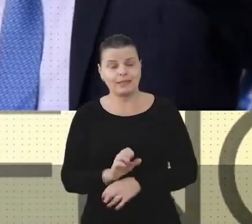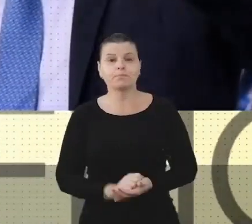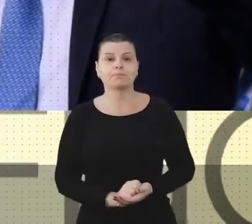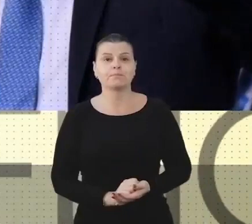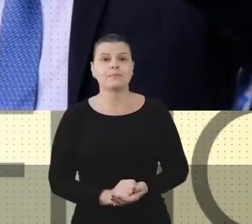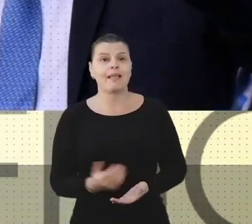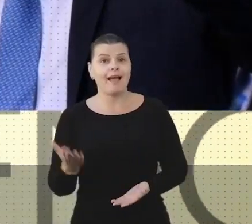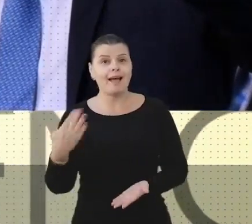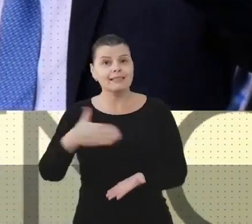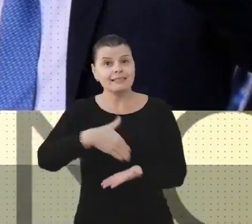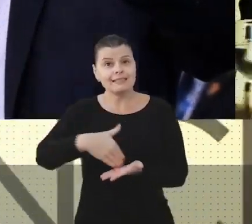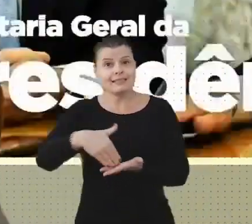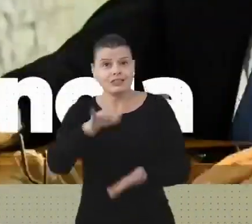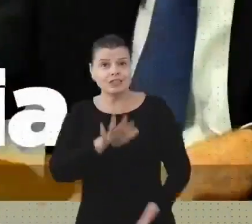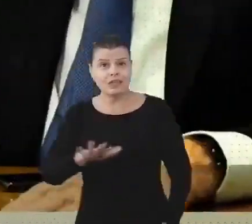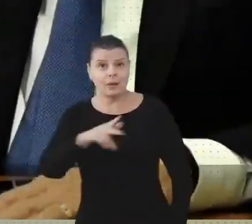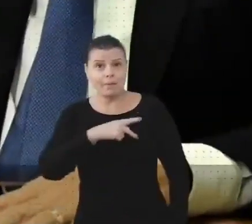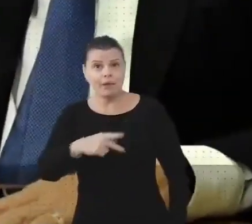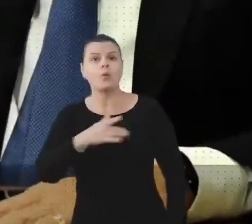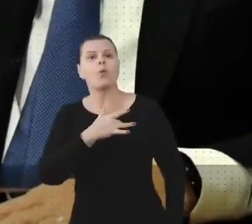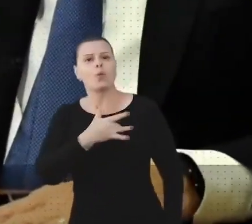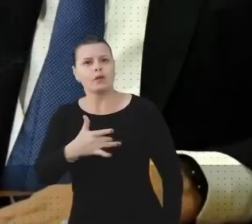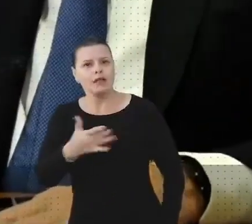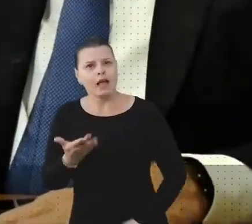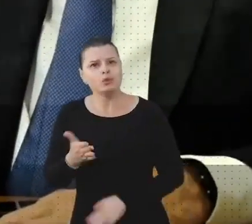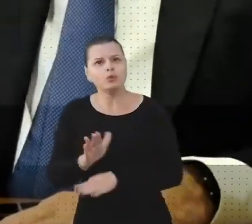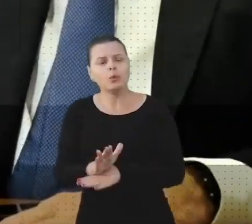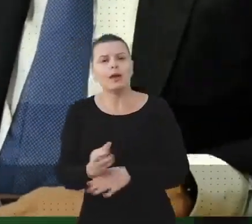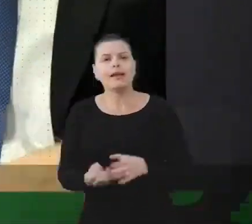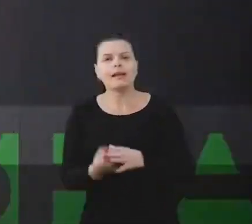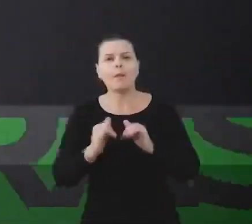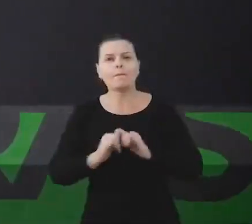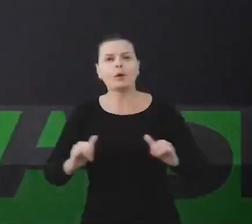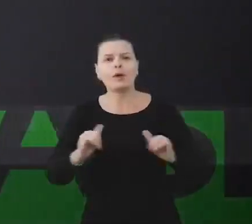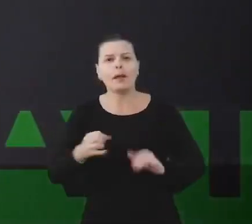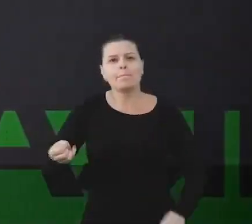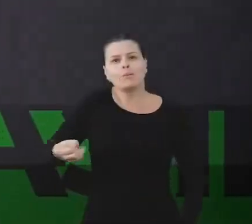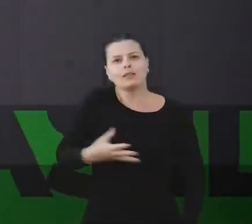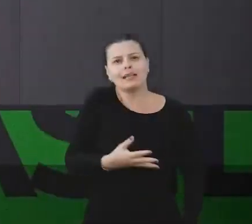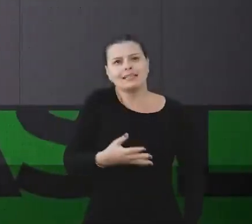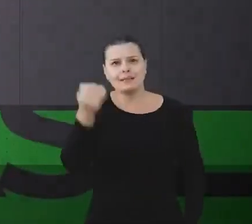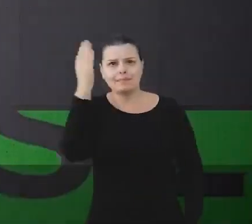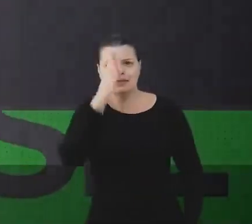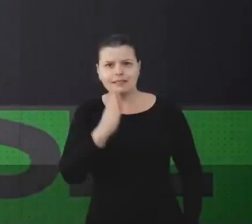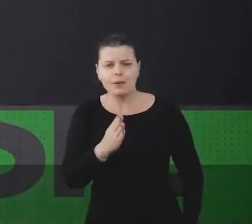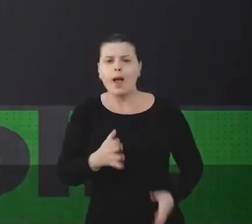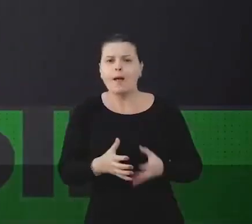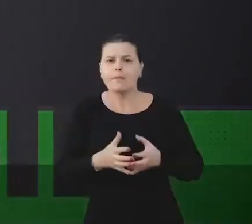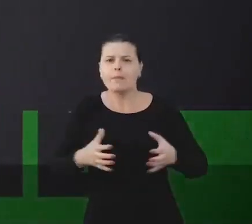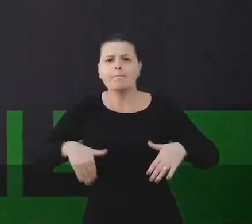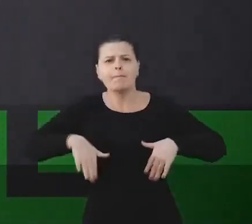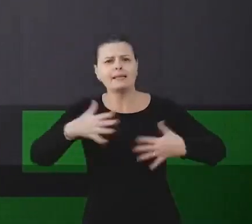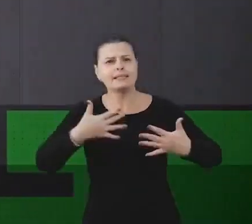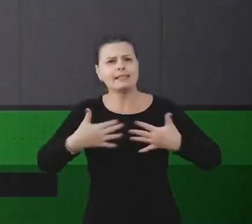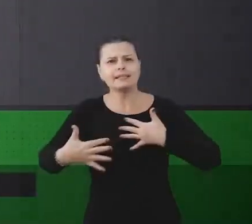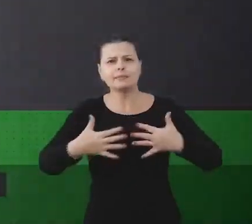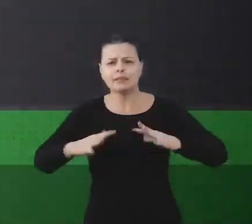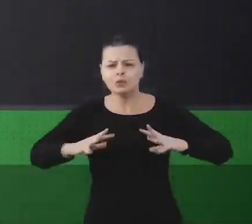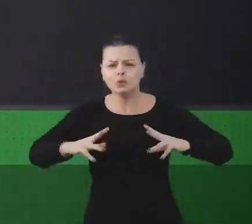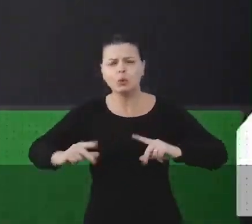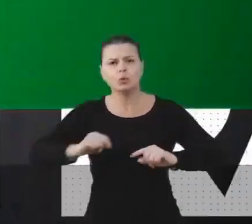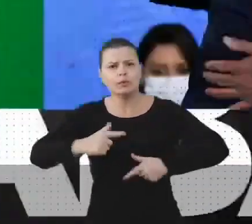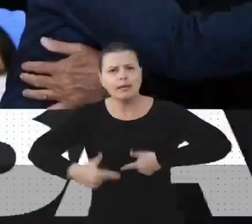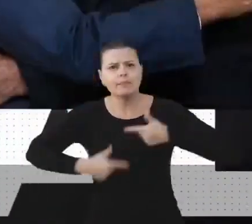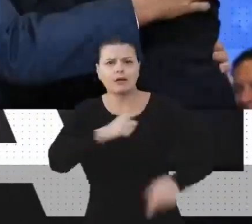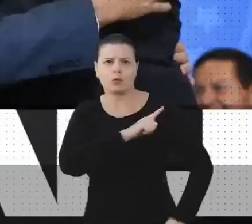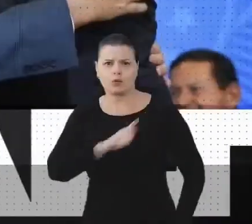Na Secretaria-Geral da Presidência, o Onyx ajudou a criar o Moderniza Brasil para aumentar a eficiência e a transparência das ações